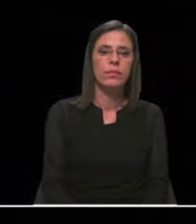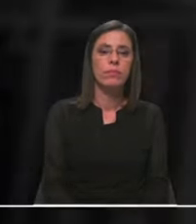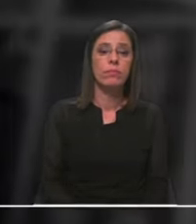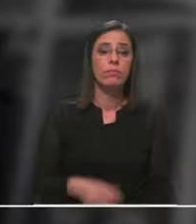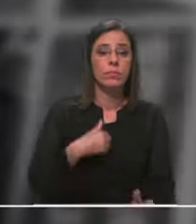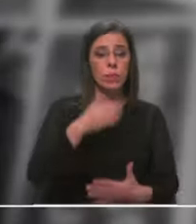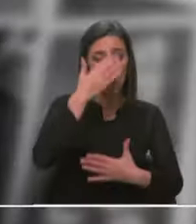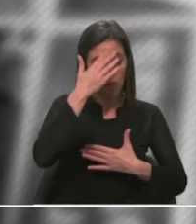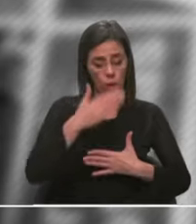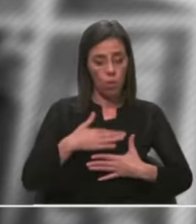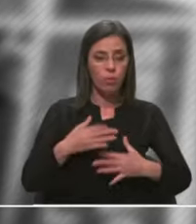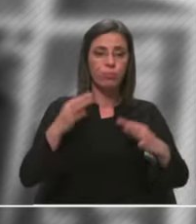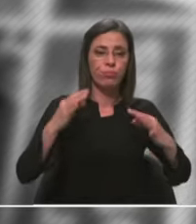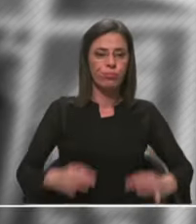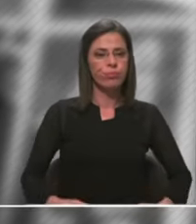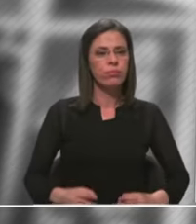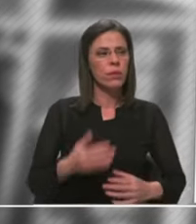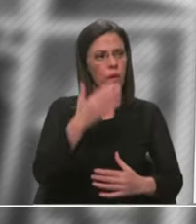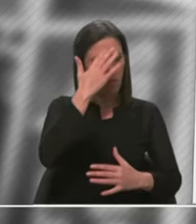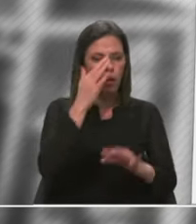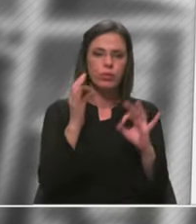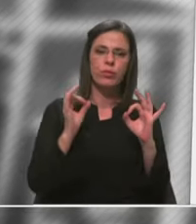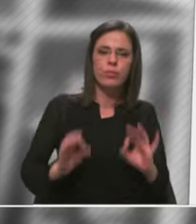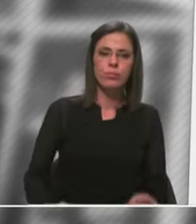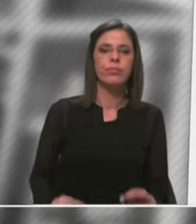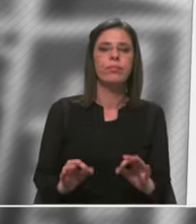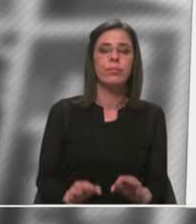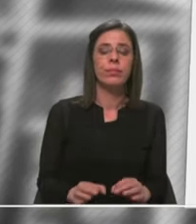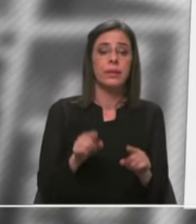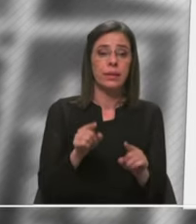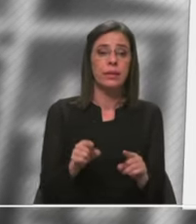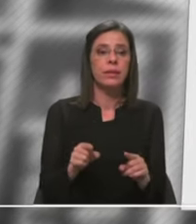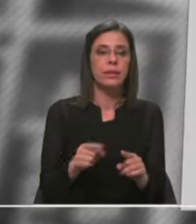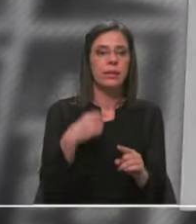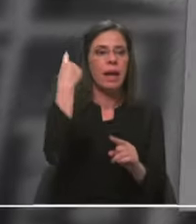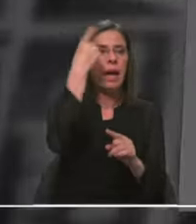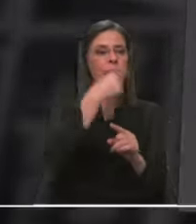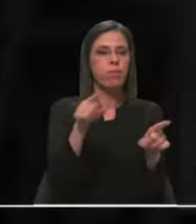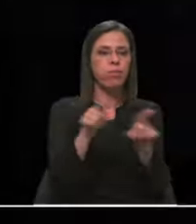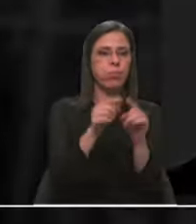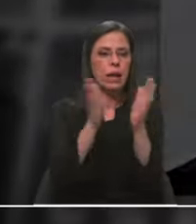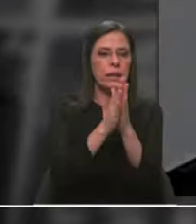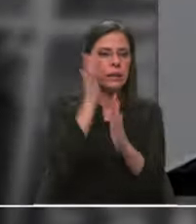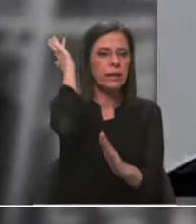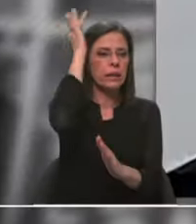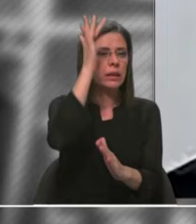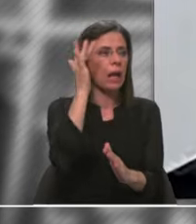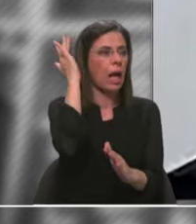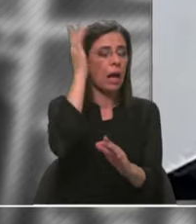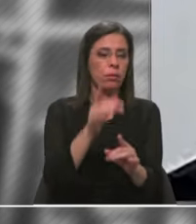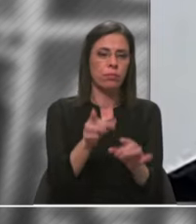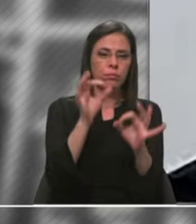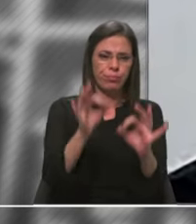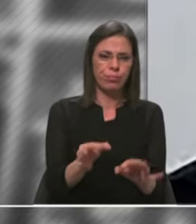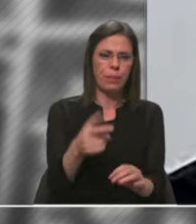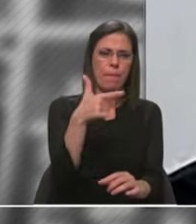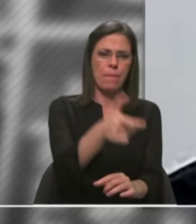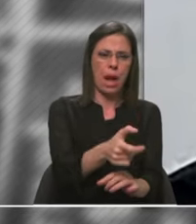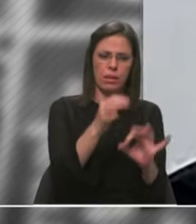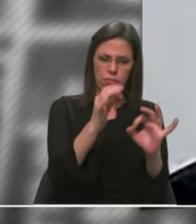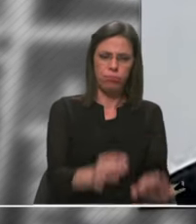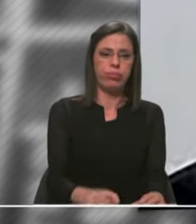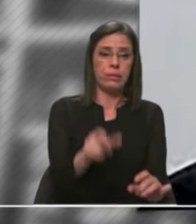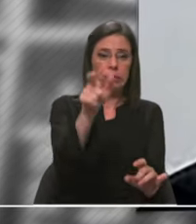eu acho que foi foi o filho meso eu acho que foi mesmo esse essa cara de santo para mim foi Fernando queou